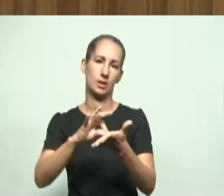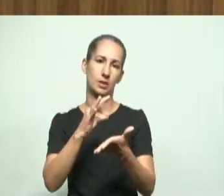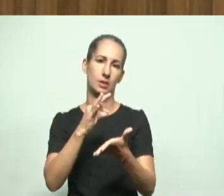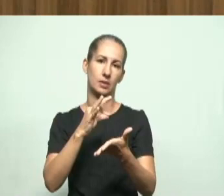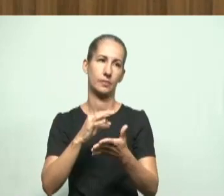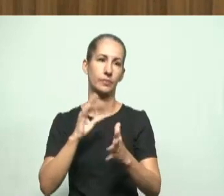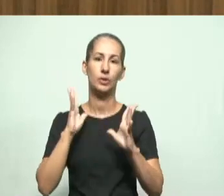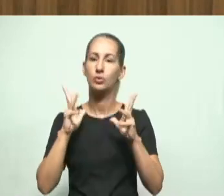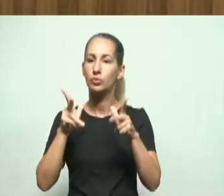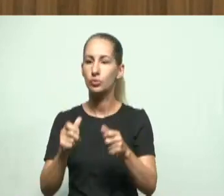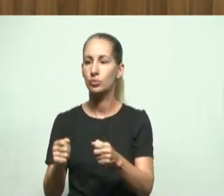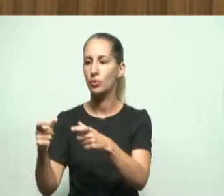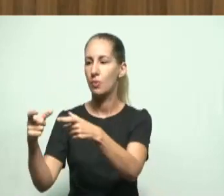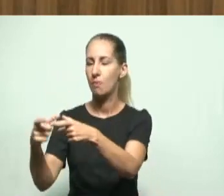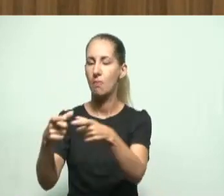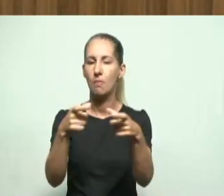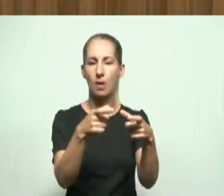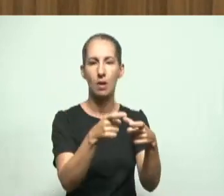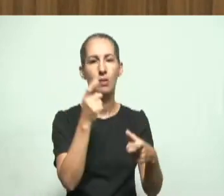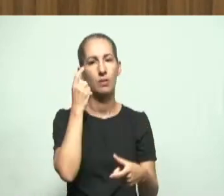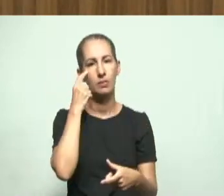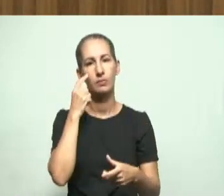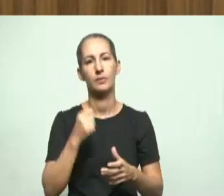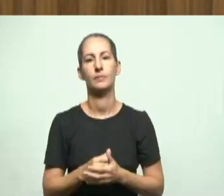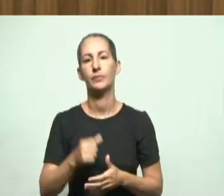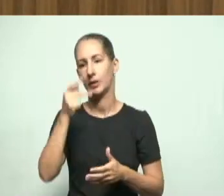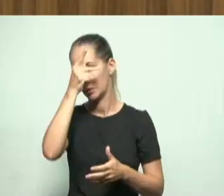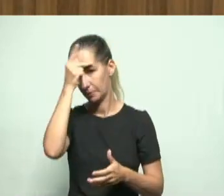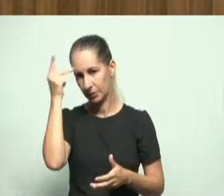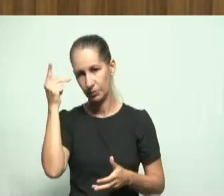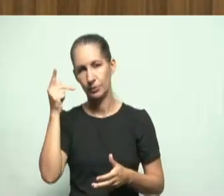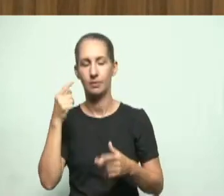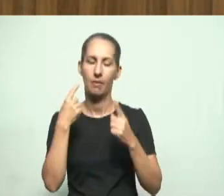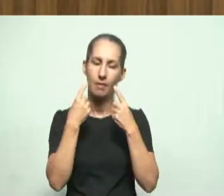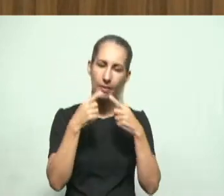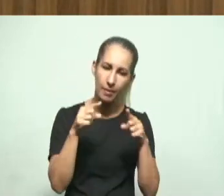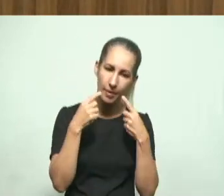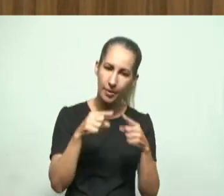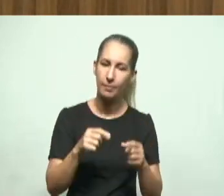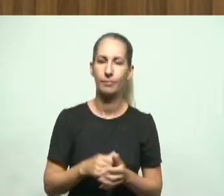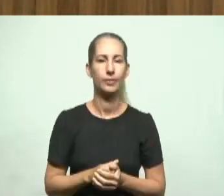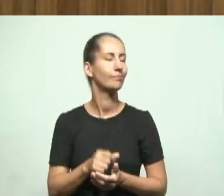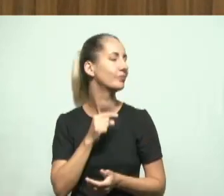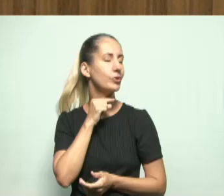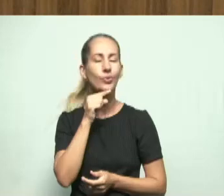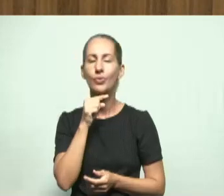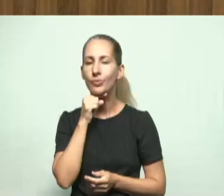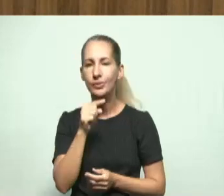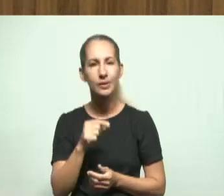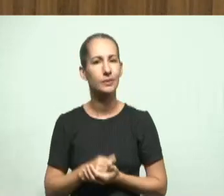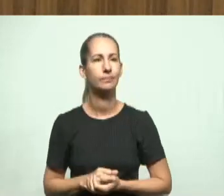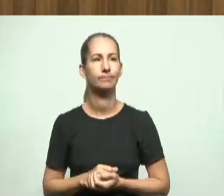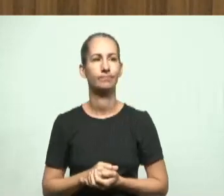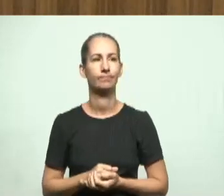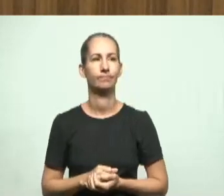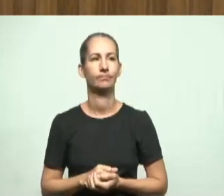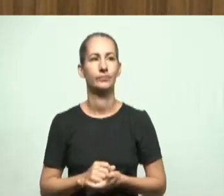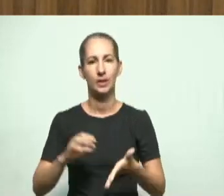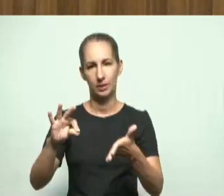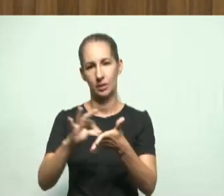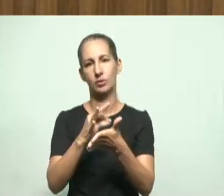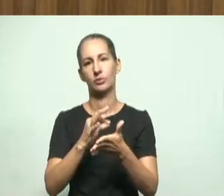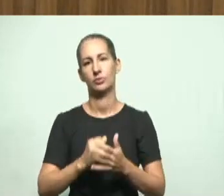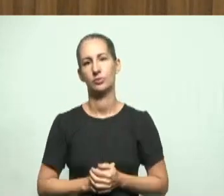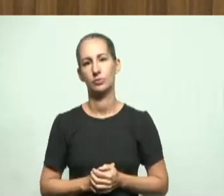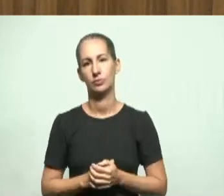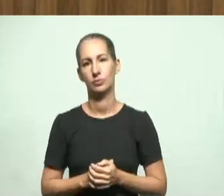Em todos os bairros que eu vou, as pessoas todas reclamam que não estão conseguindo fazer o seu